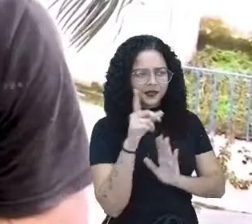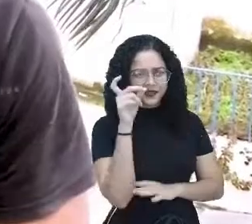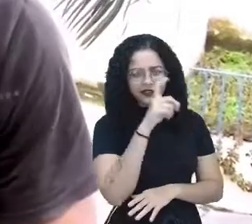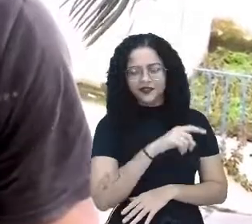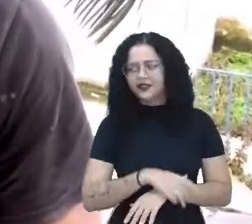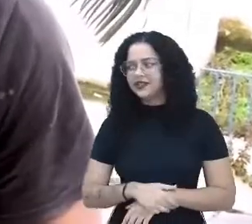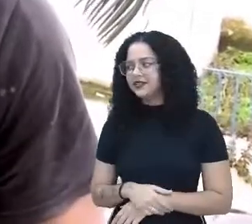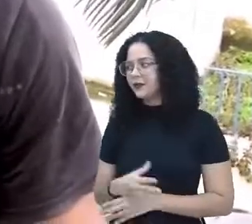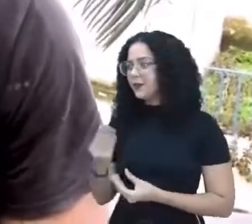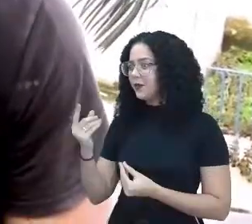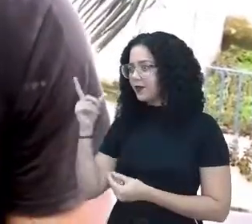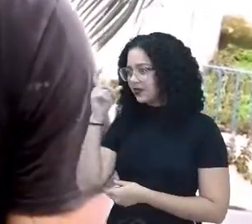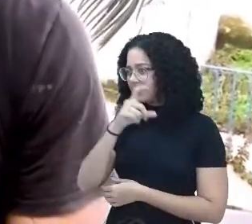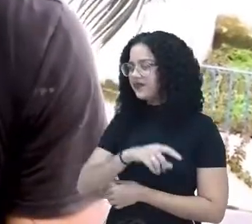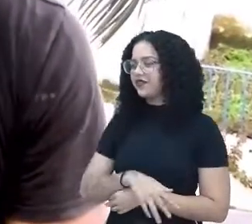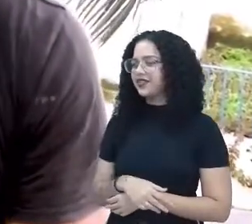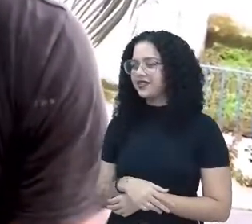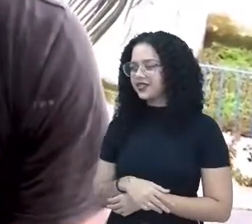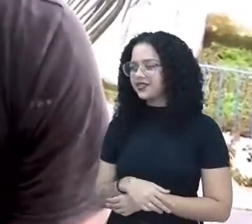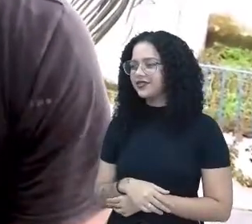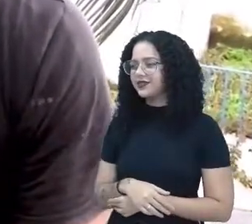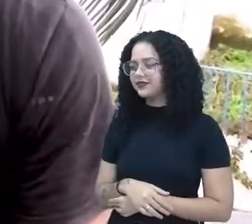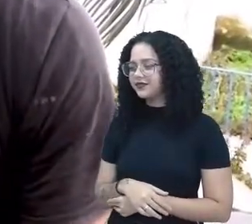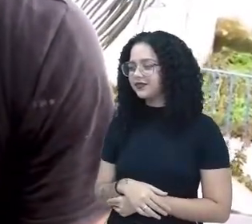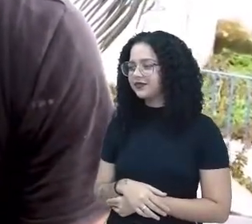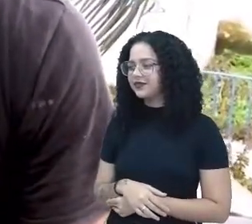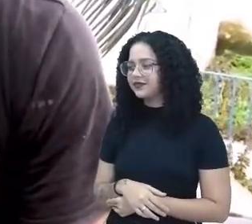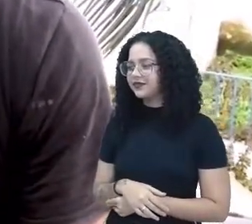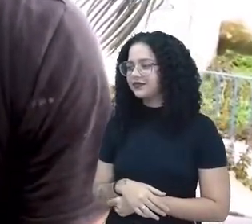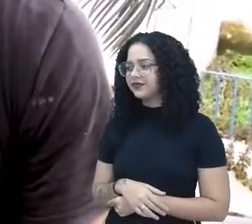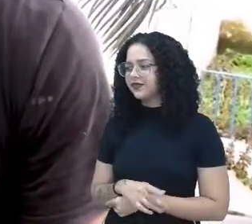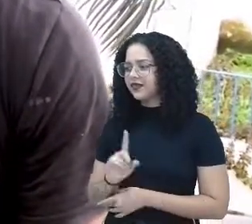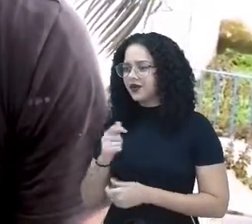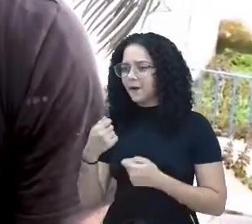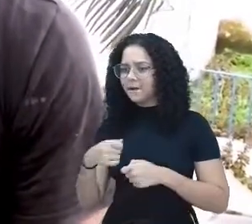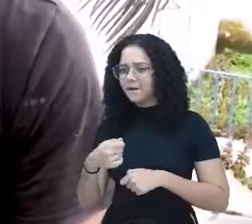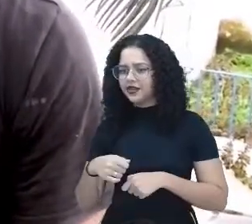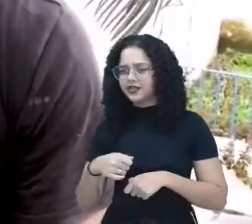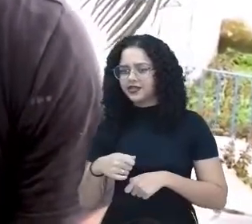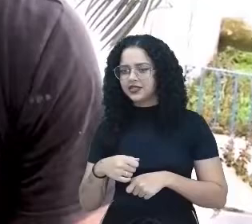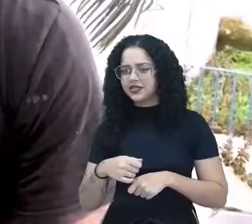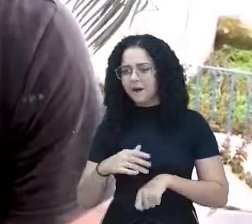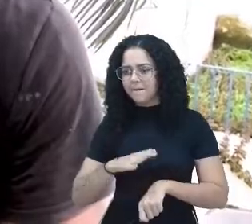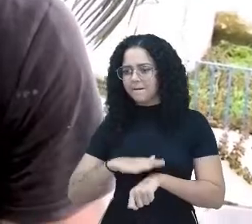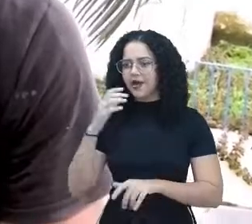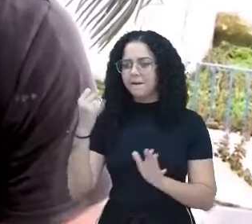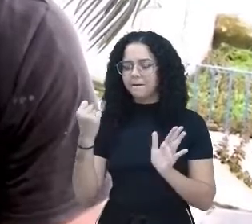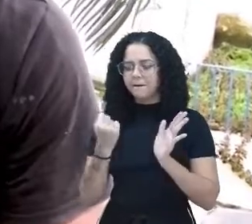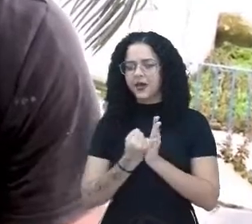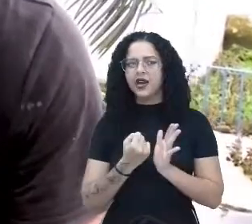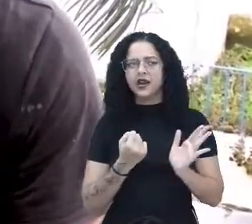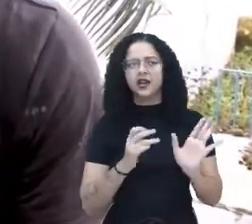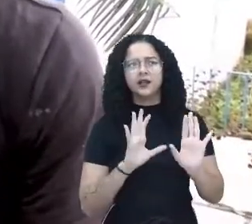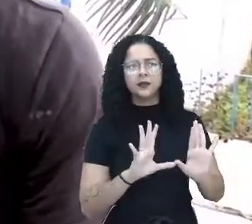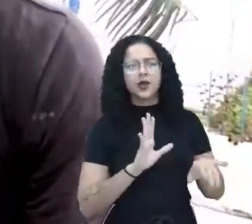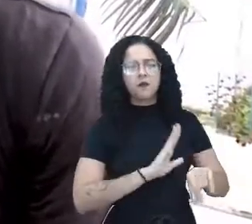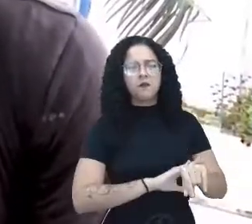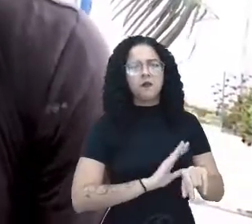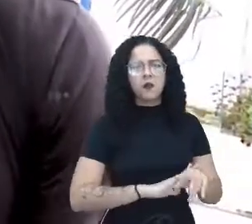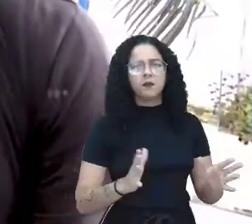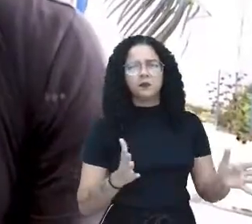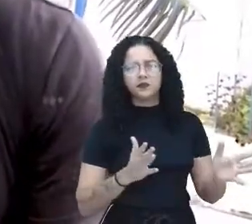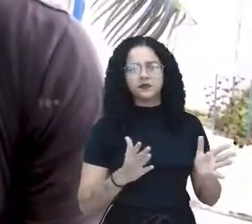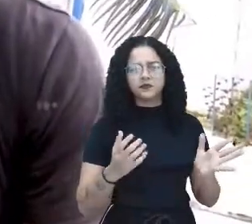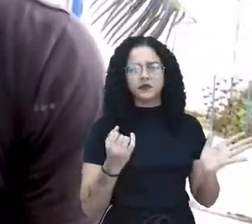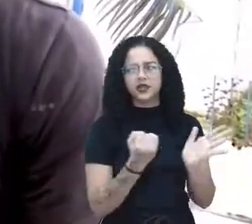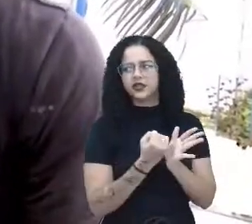pergunta é bem difícil, né? Um momento marcante. Não precisa ser o mais marcante, mas algum momento marcante que te... Pronto, você